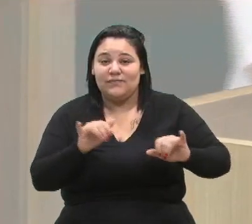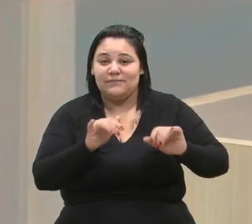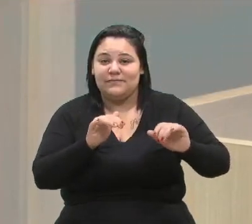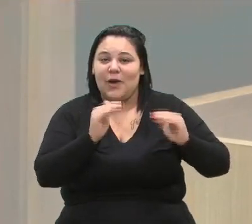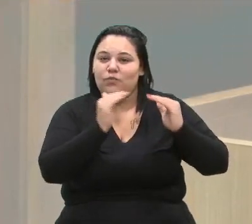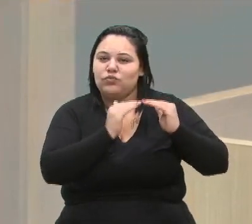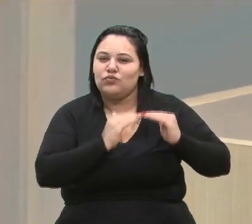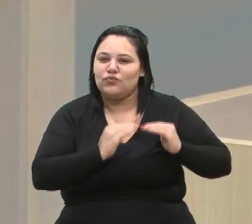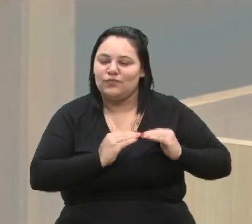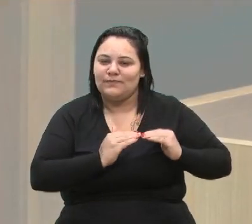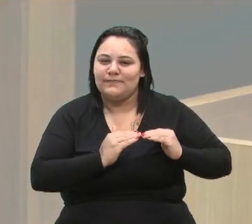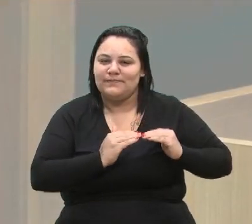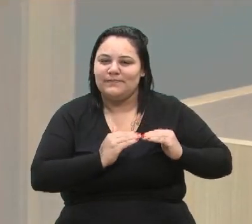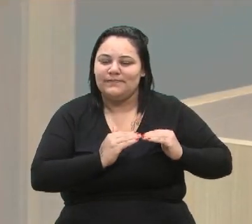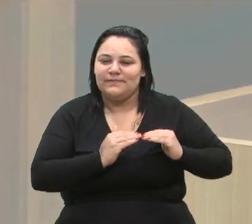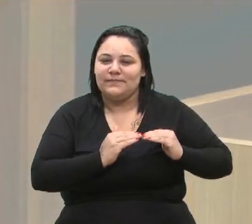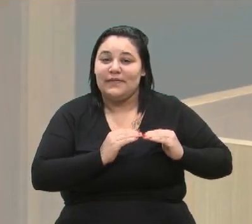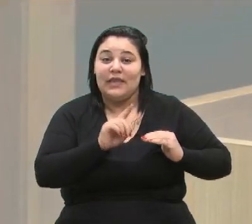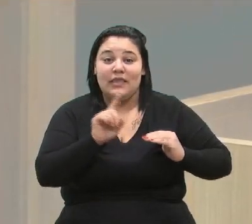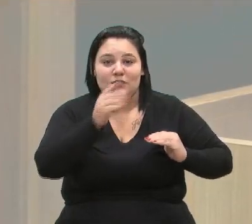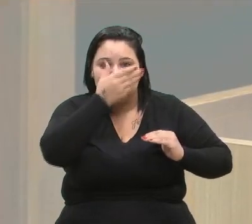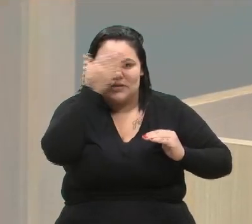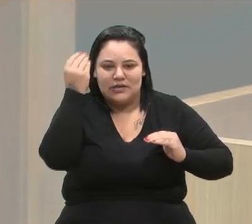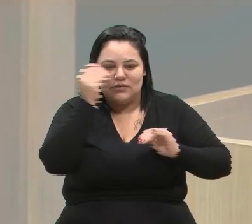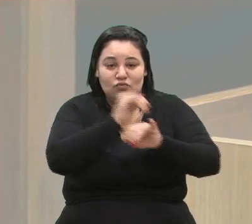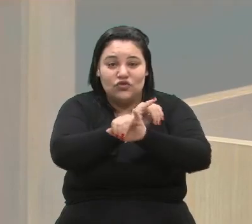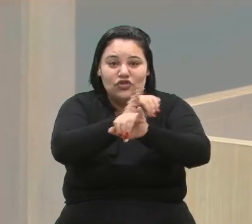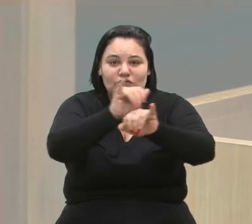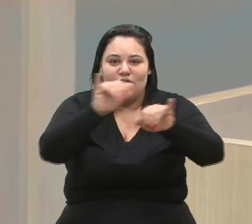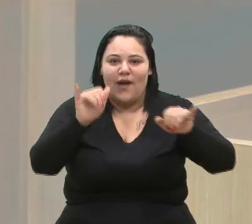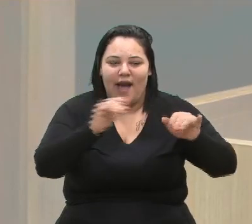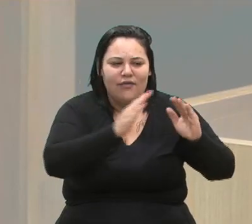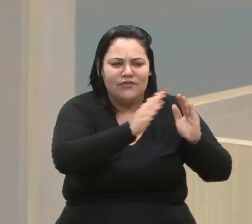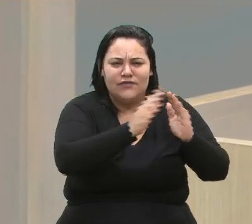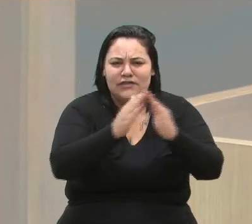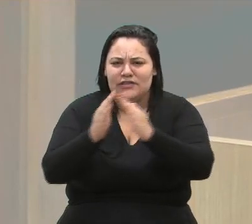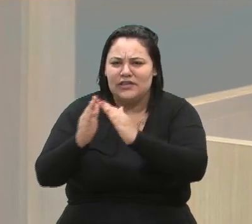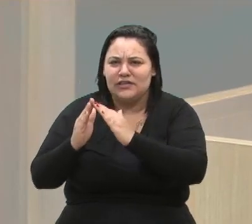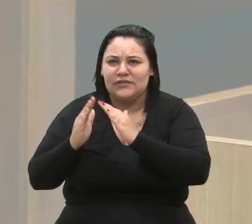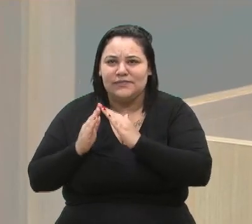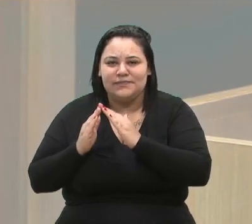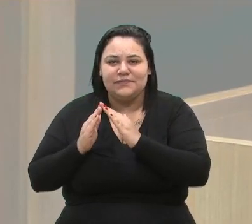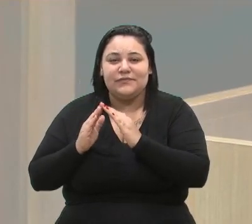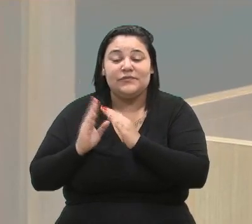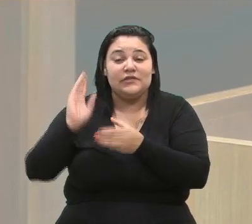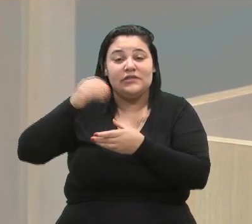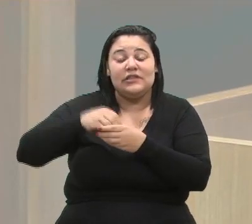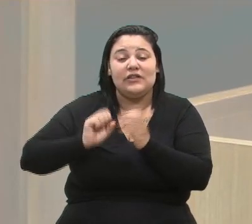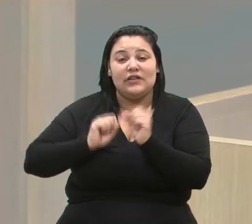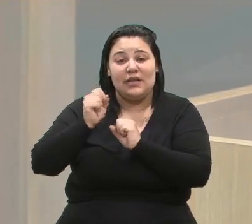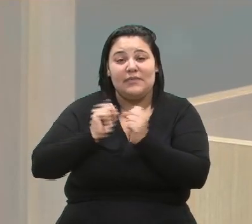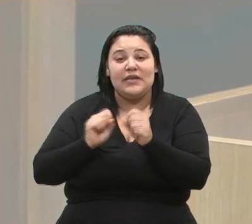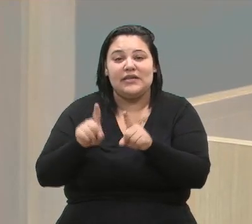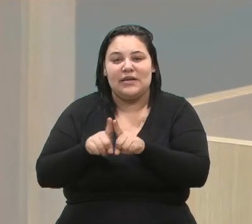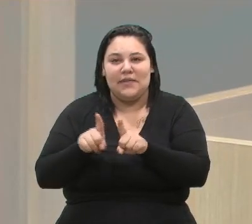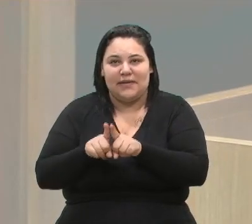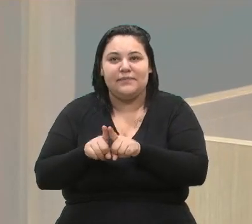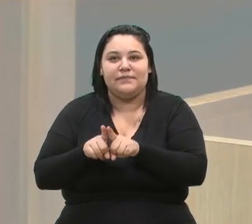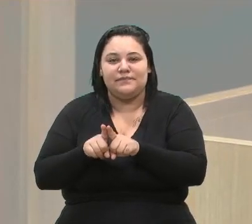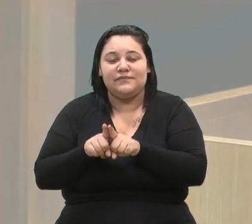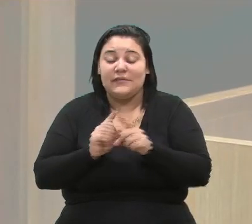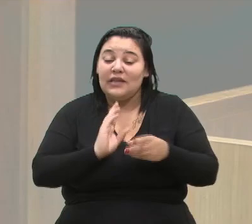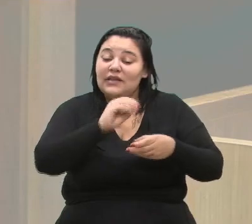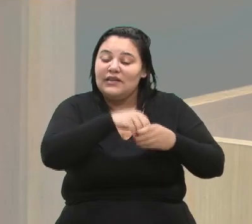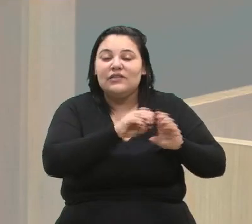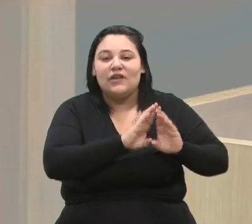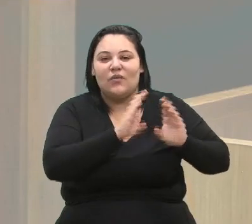não esqueçam de divulgar entre os seus vizinhos, suas empresas, dentro da